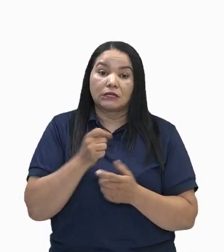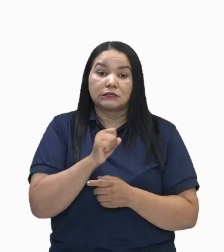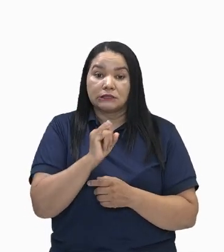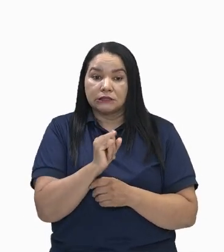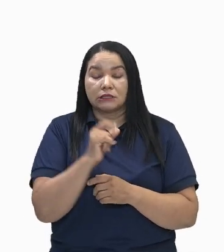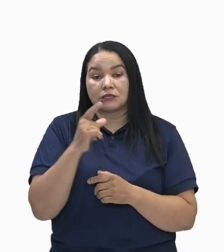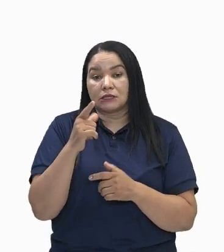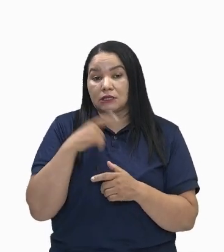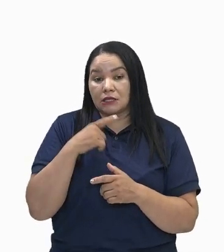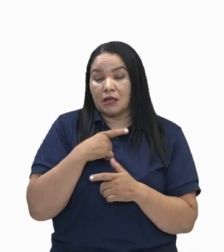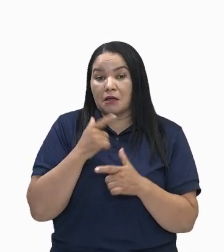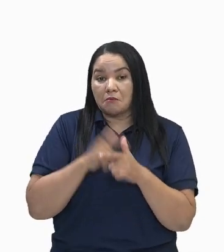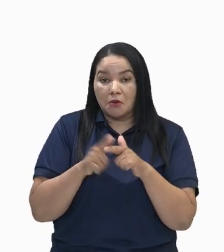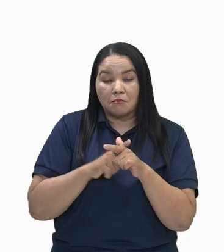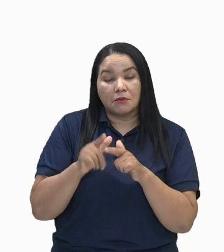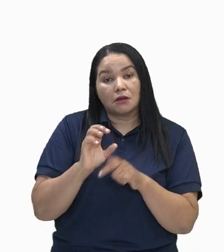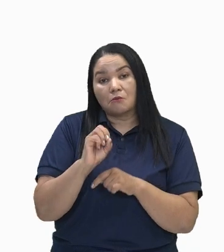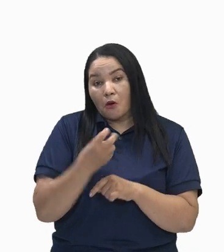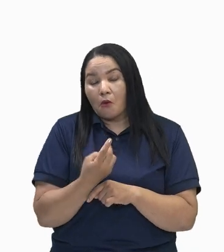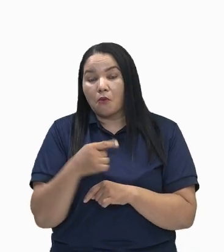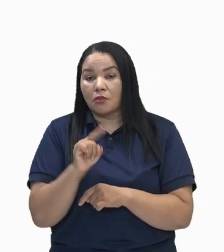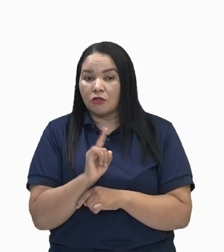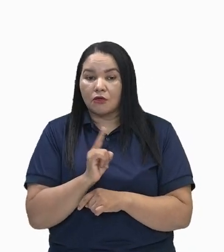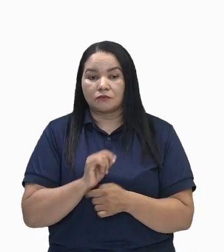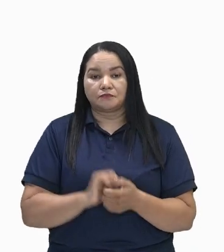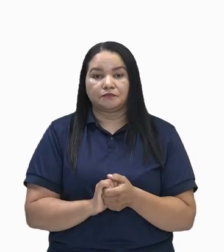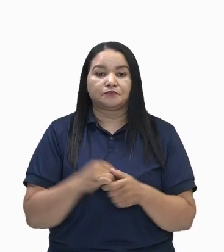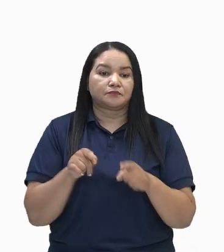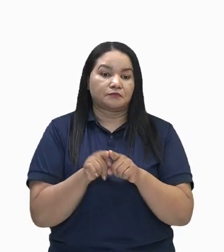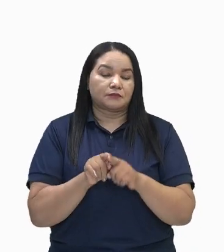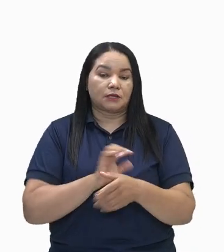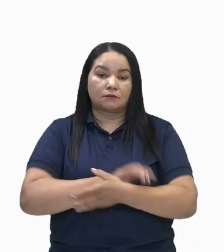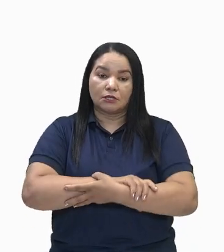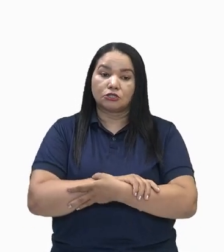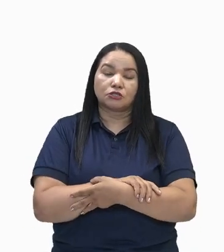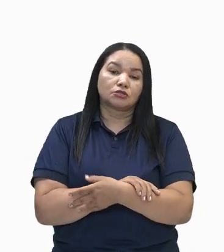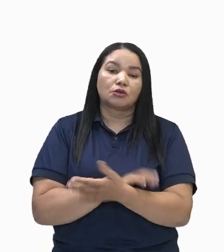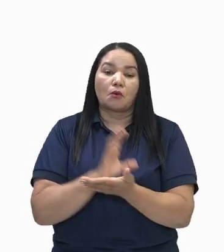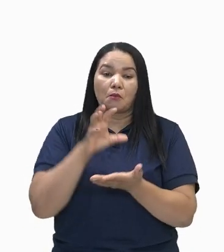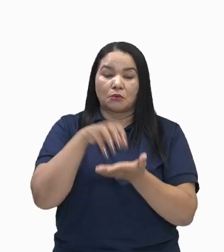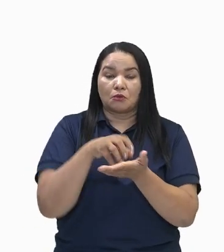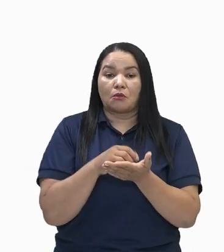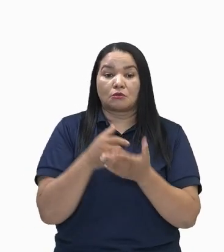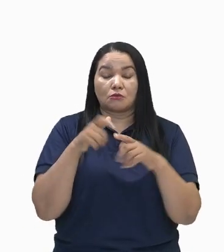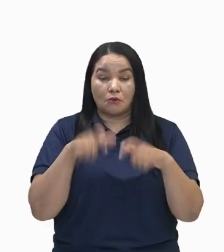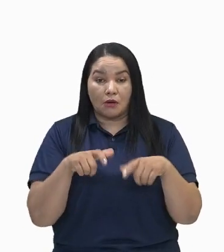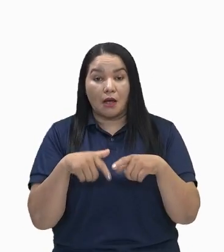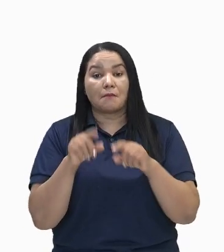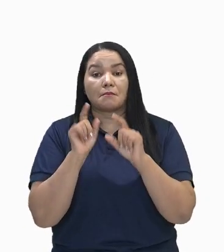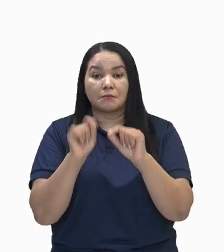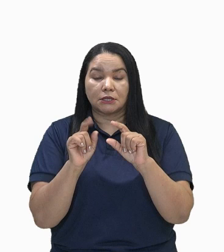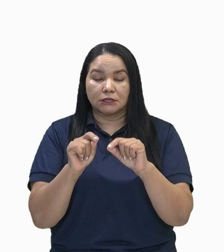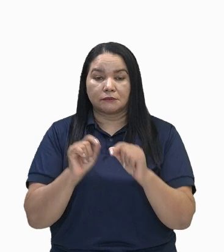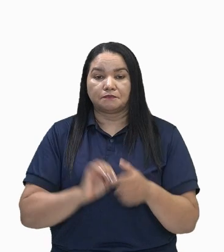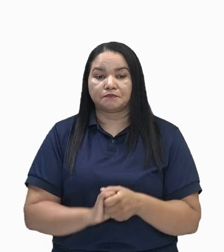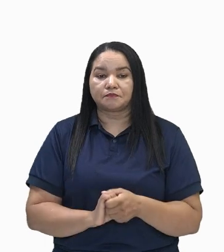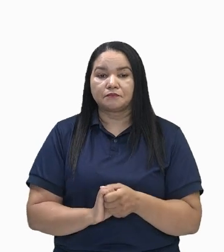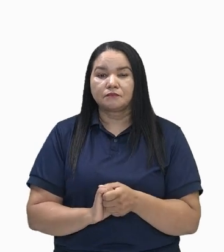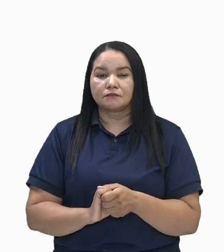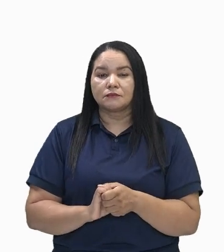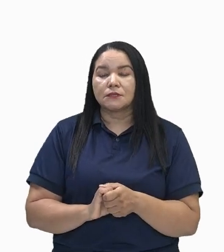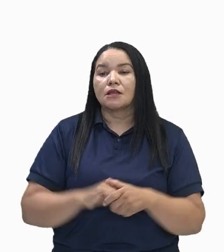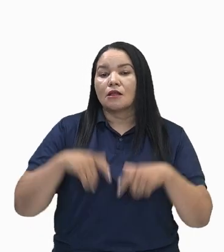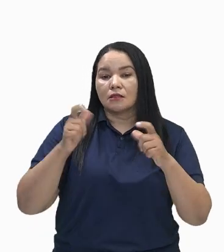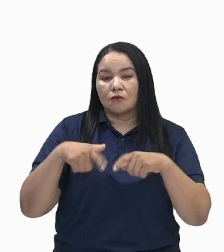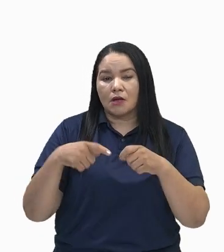diagnóstico precoce. Parcerias com organizações locais para alcançar áreas